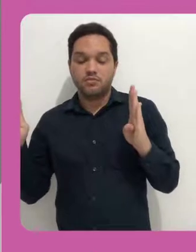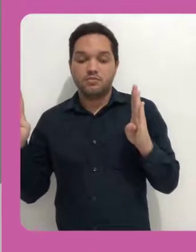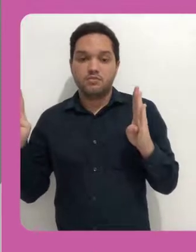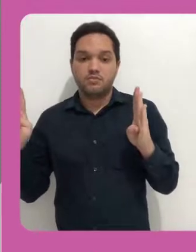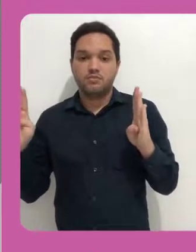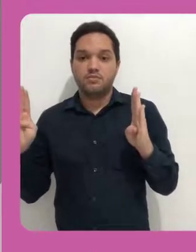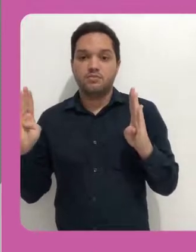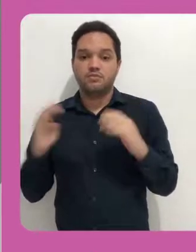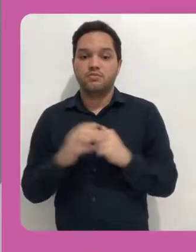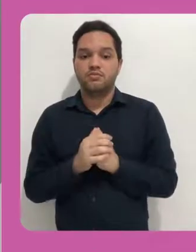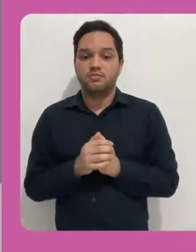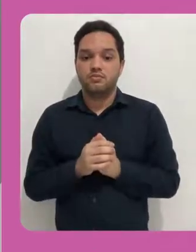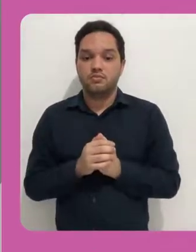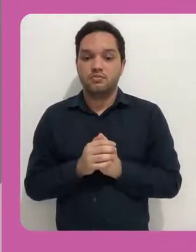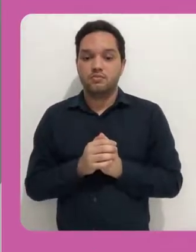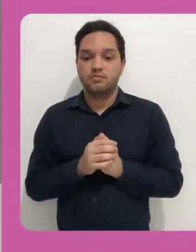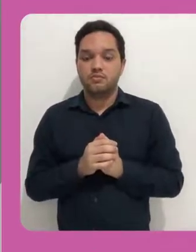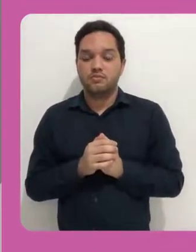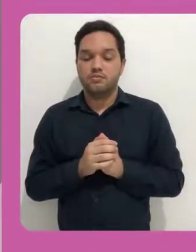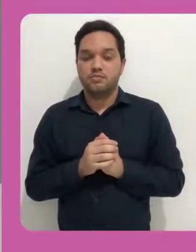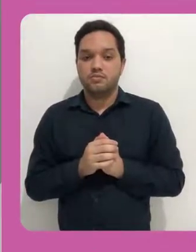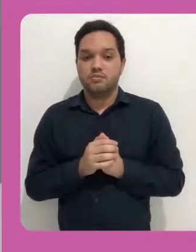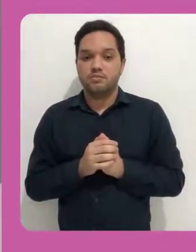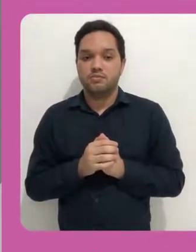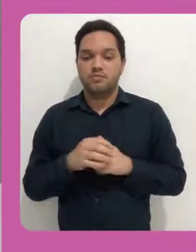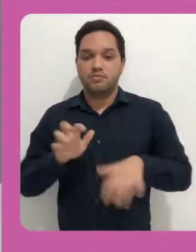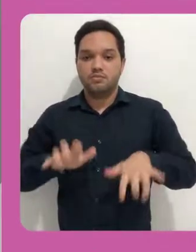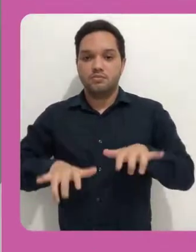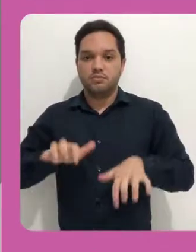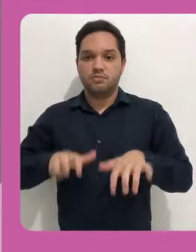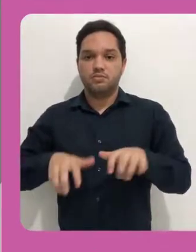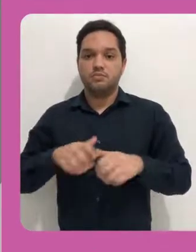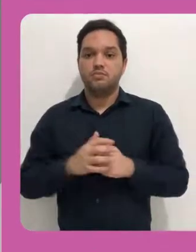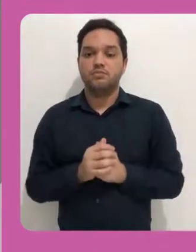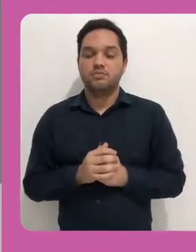do curso. Opa!